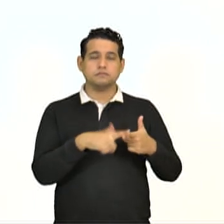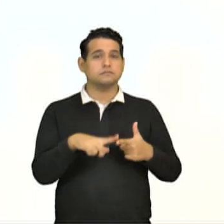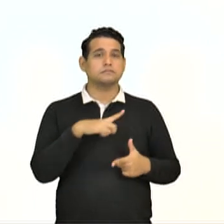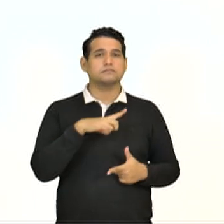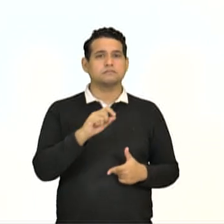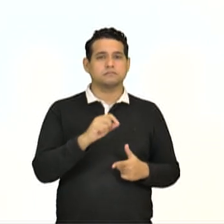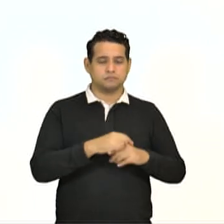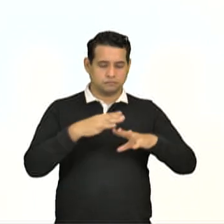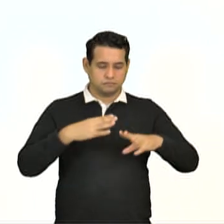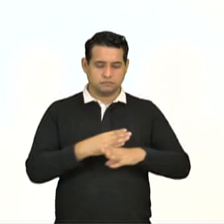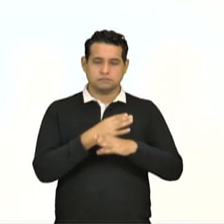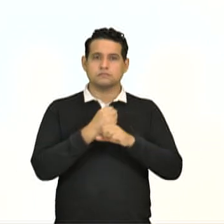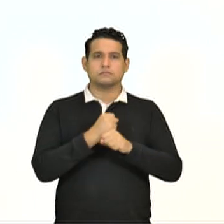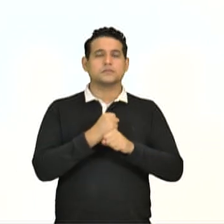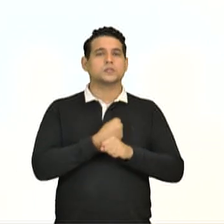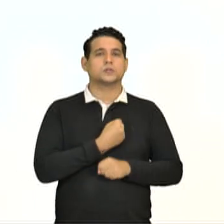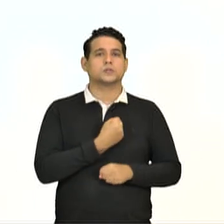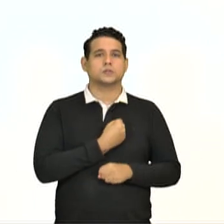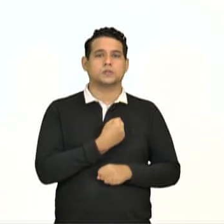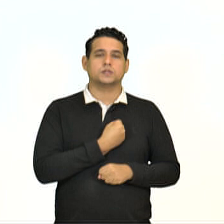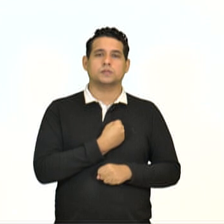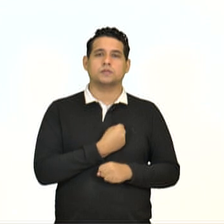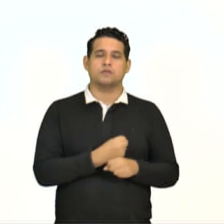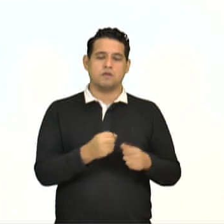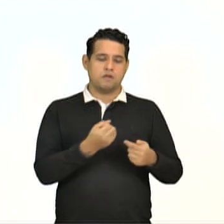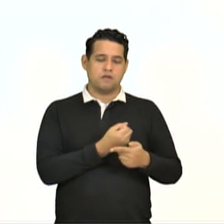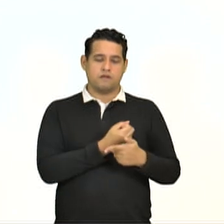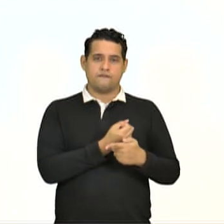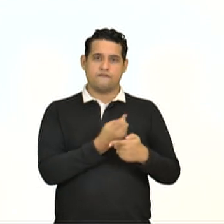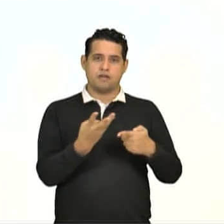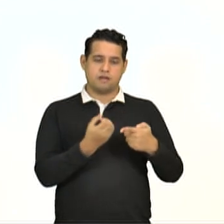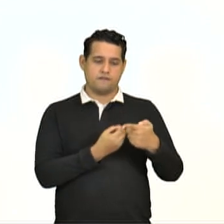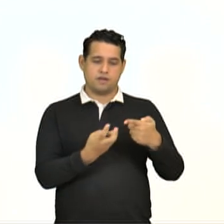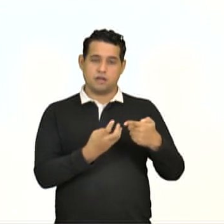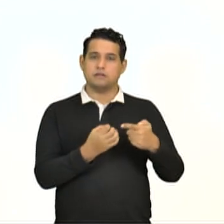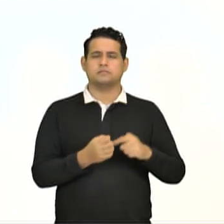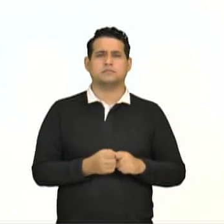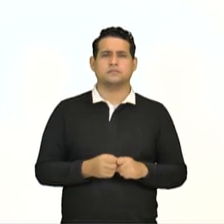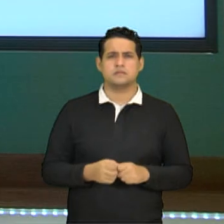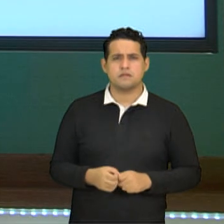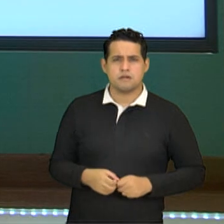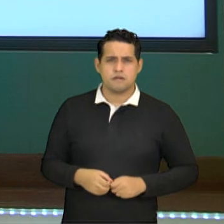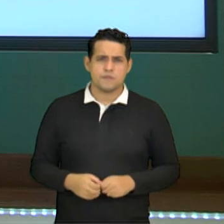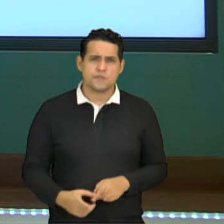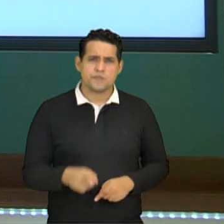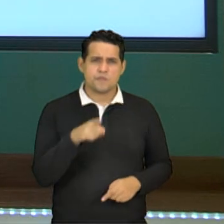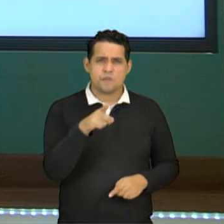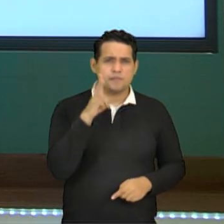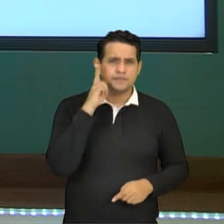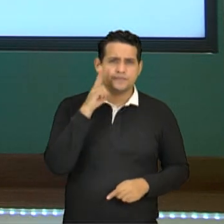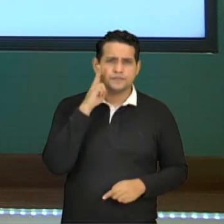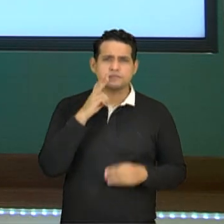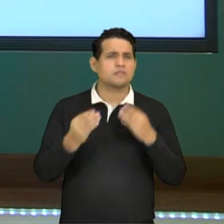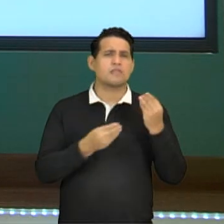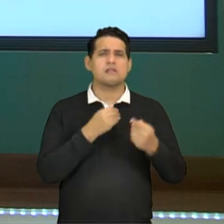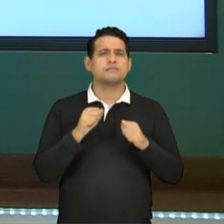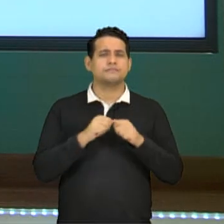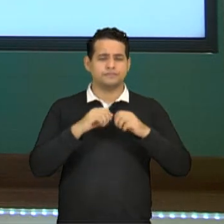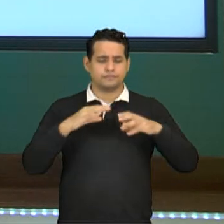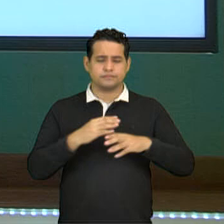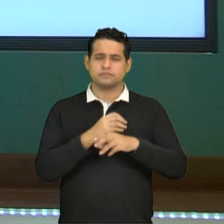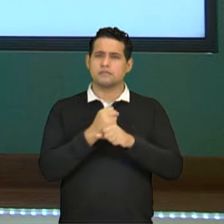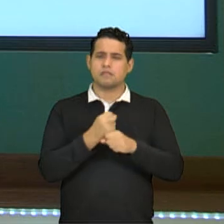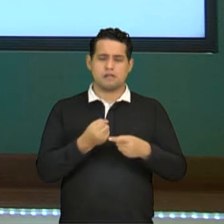envolvam a multiplicação dos números fracionários. Mas vocês se lembram como a gente faz a adição